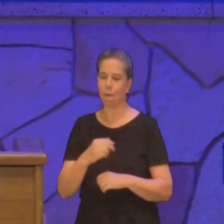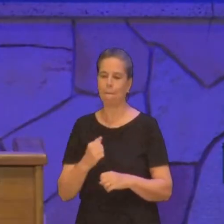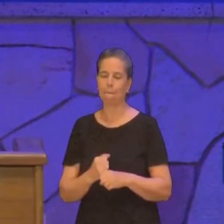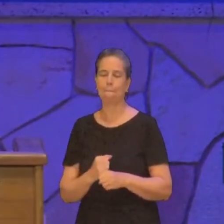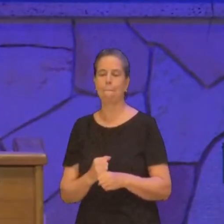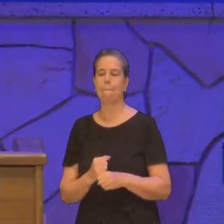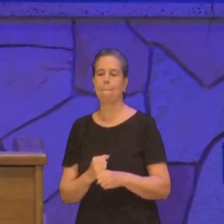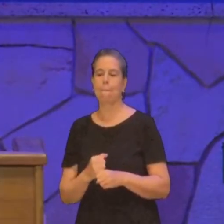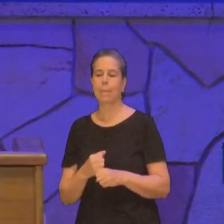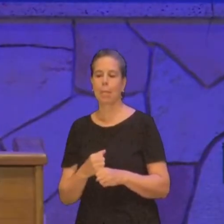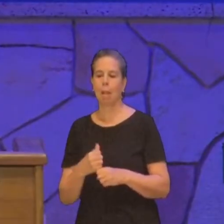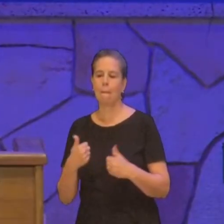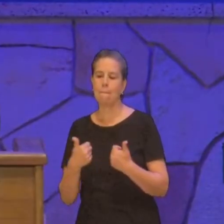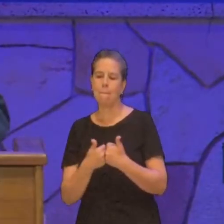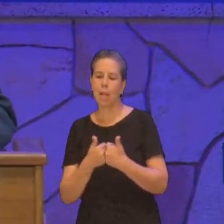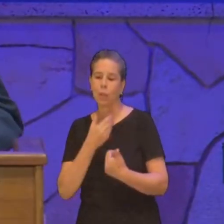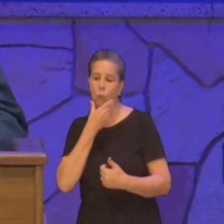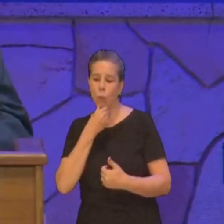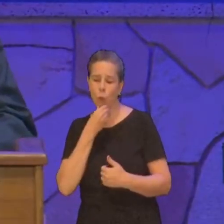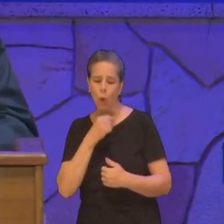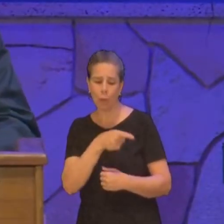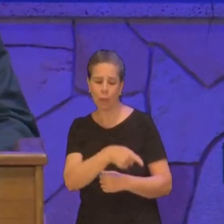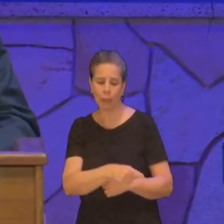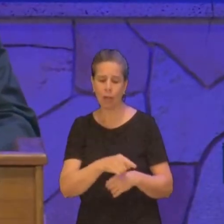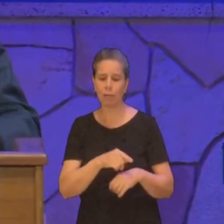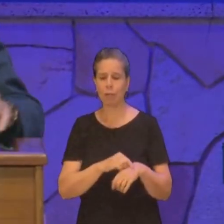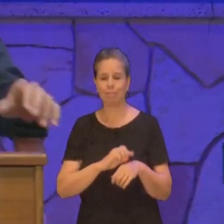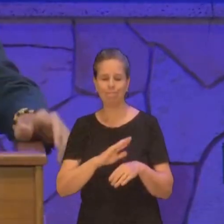homem e, vendo-o, compadeceu-se dele.